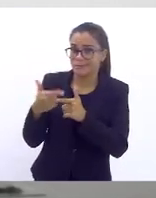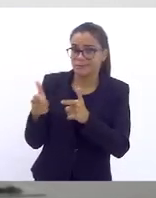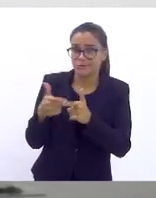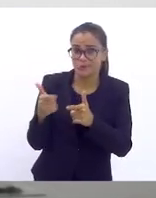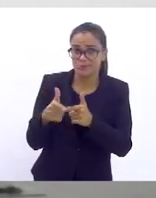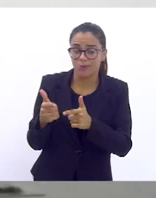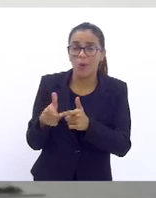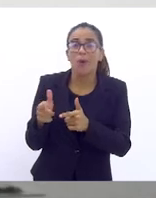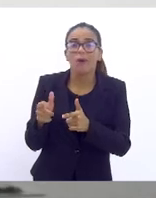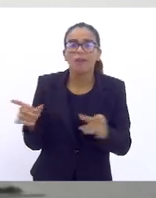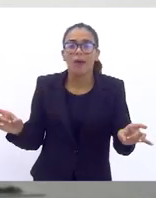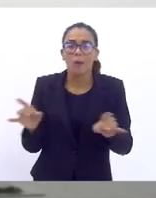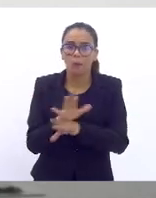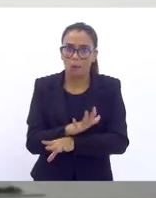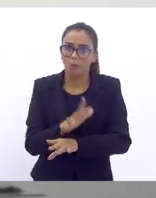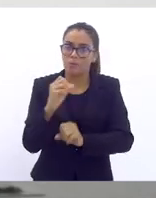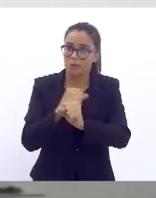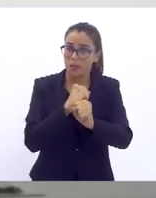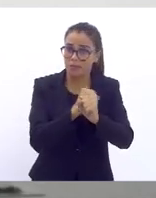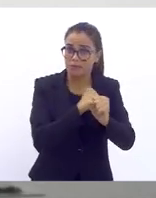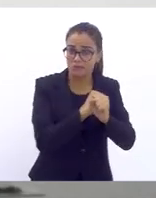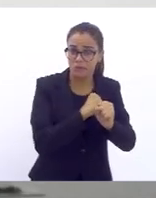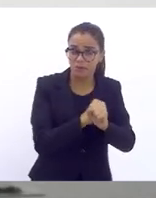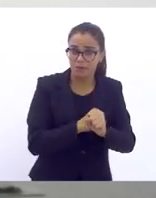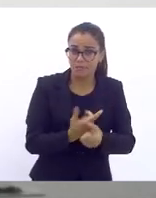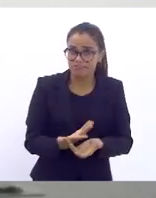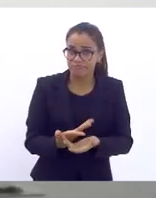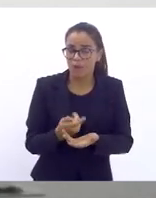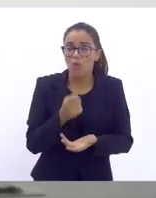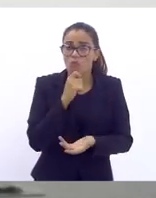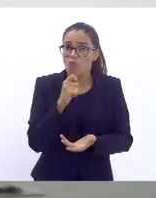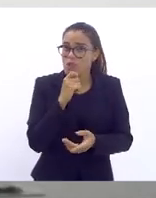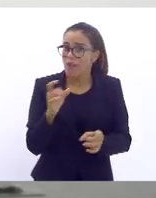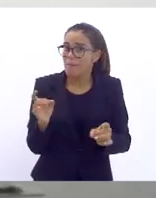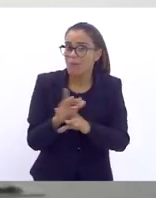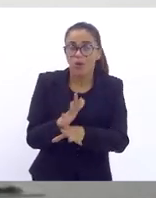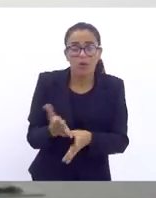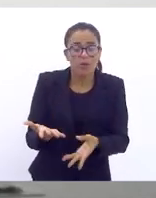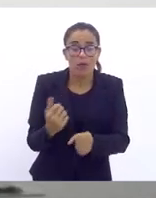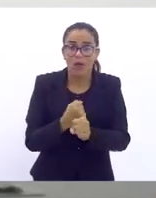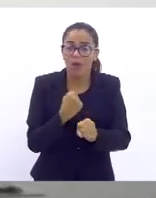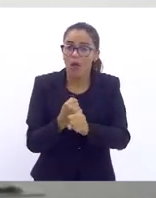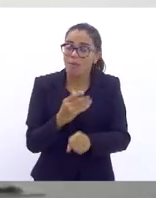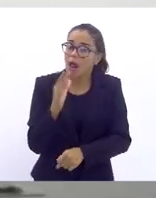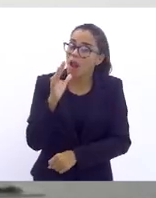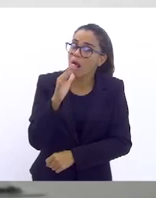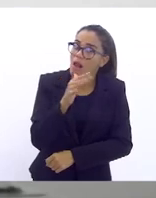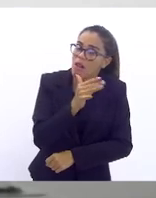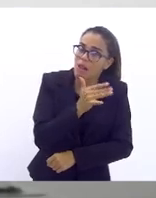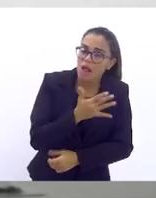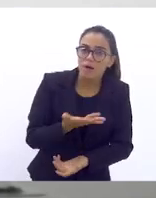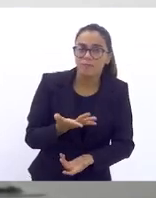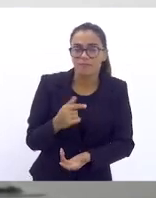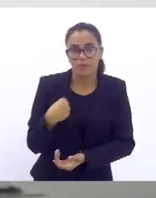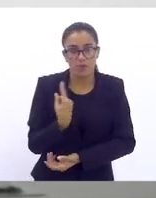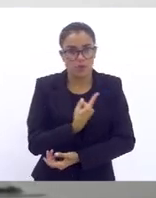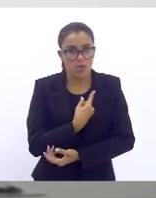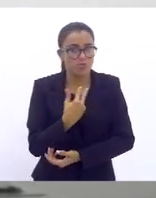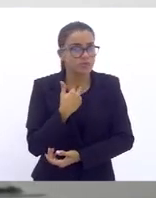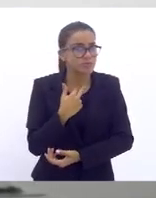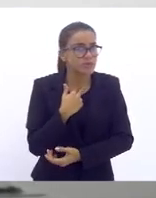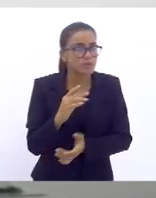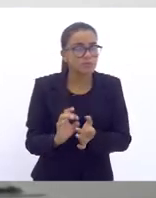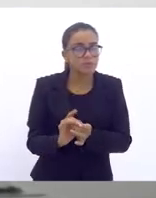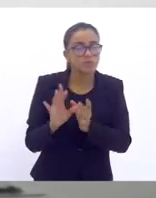entrega desses desses destas obras são até atenção para esse contexto mais uma vez a gente não pode deixar